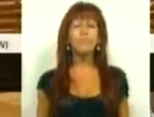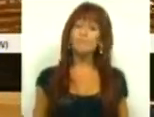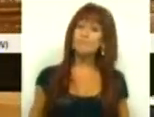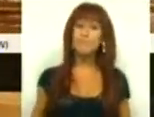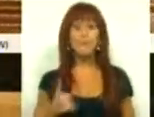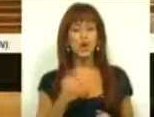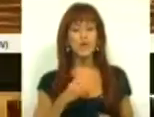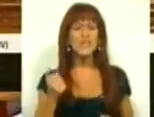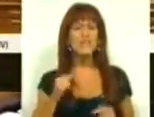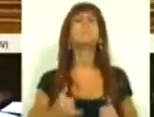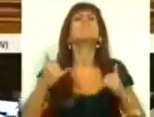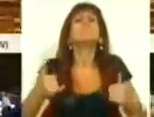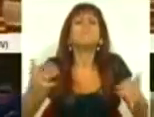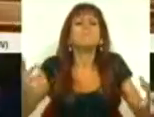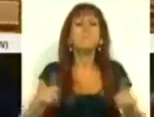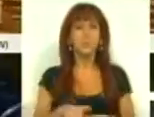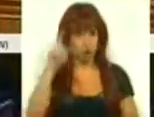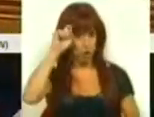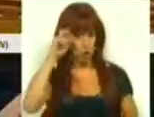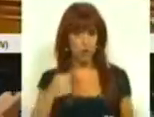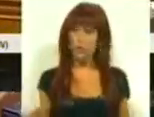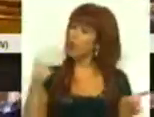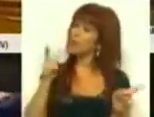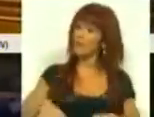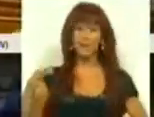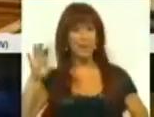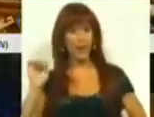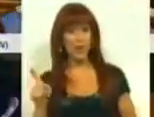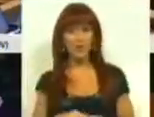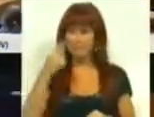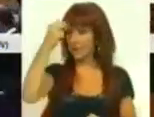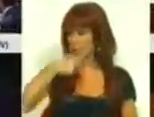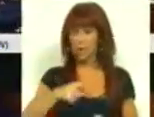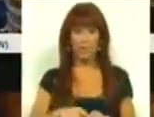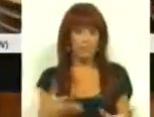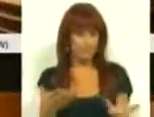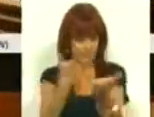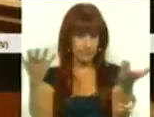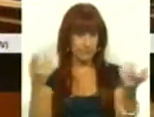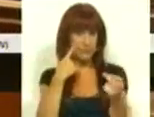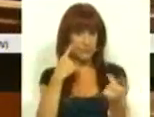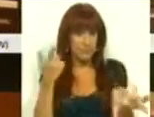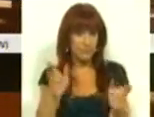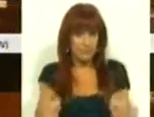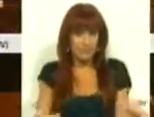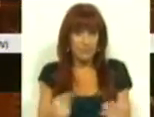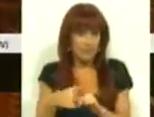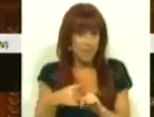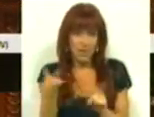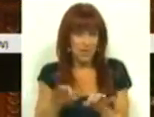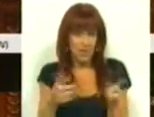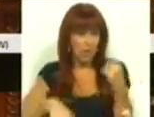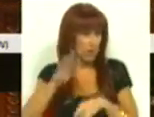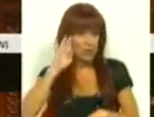E depois de 2005, com José Sócrates e de novo com o PS, a história é conhecida. E também não é positiva,